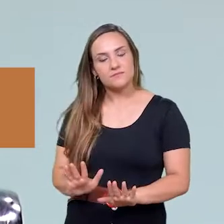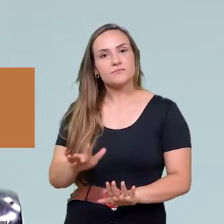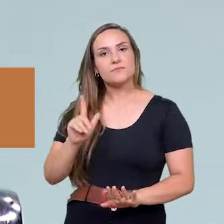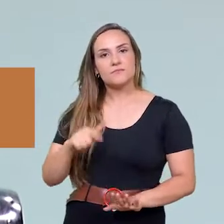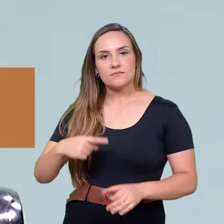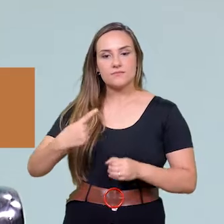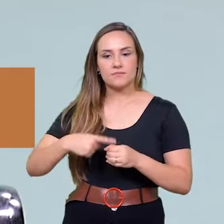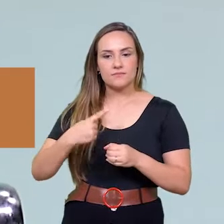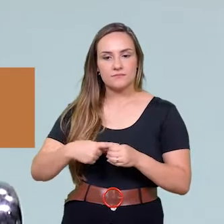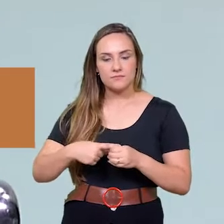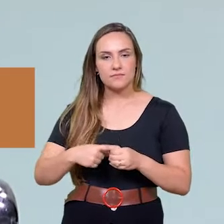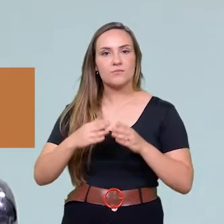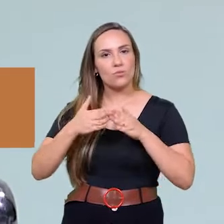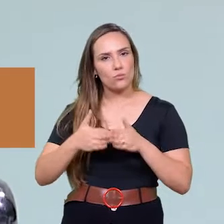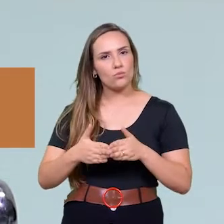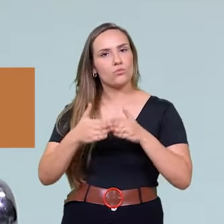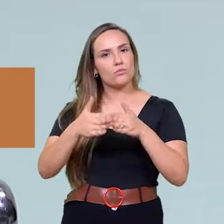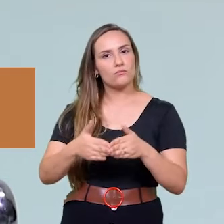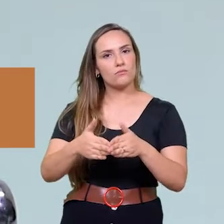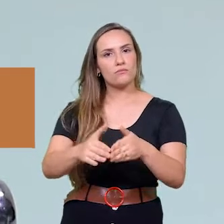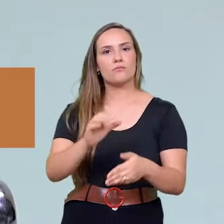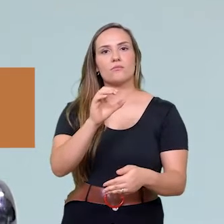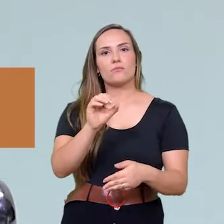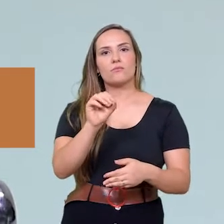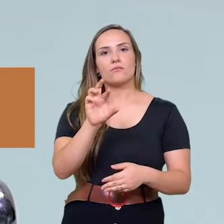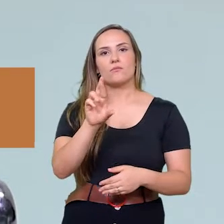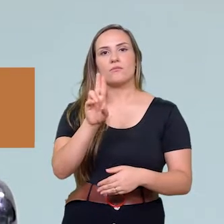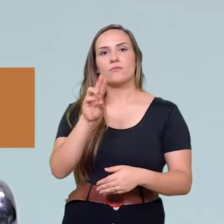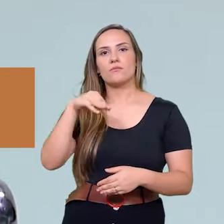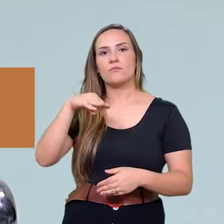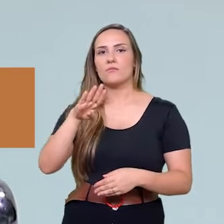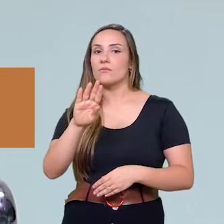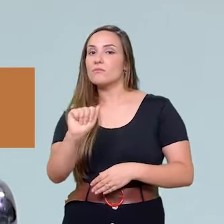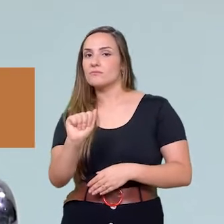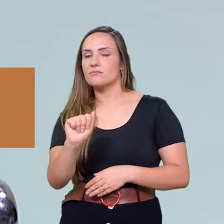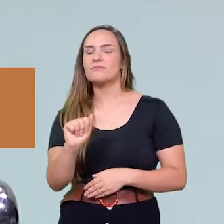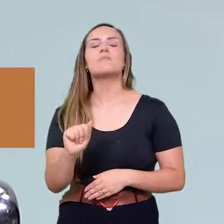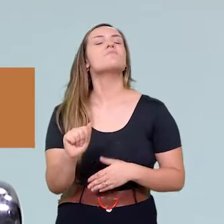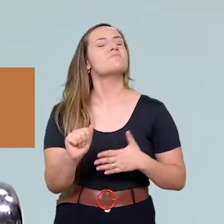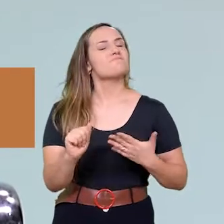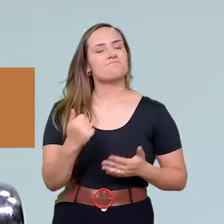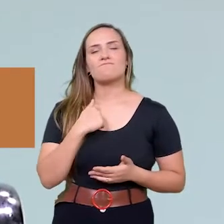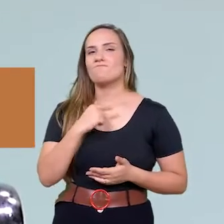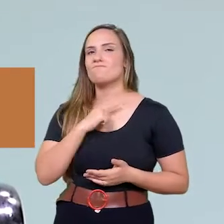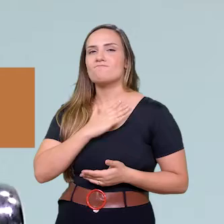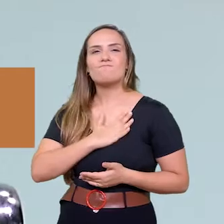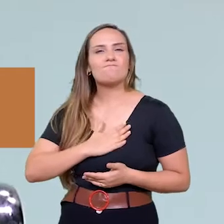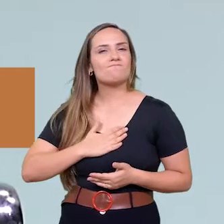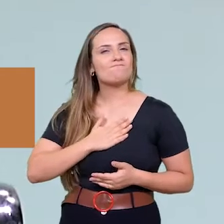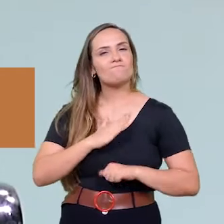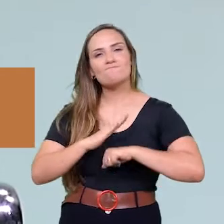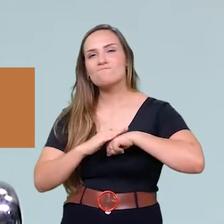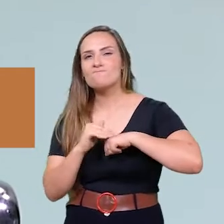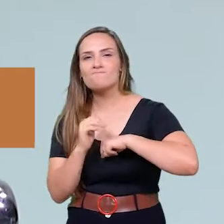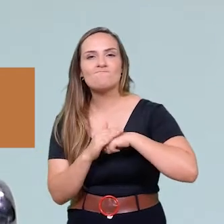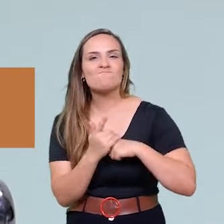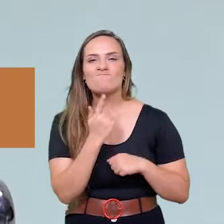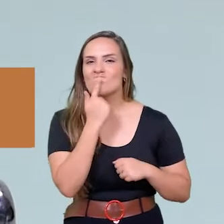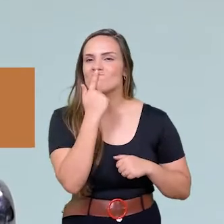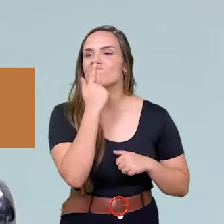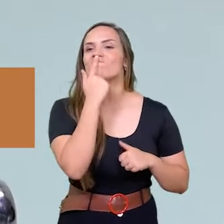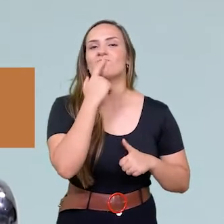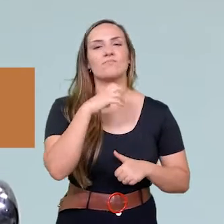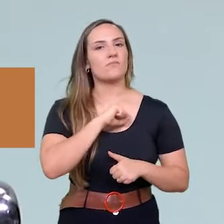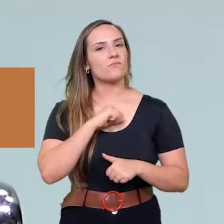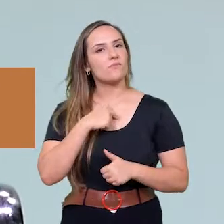Corumbá, uma comarca uma cidade, uma região que eu até hoje eu tenho um carinho, assim, uma